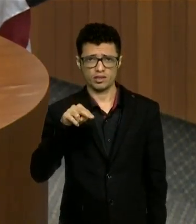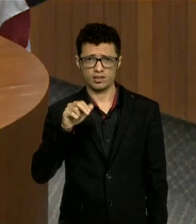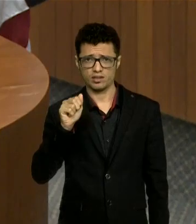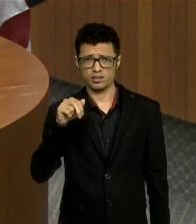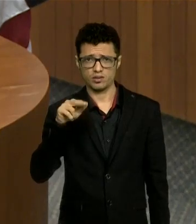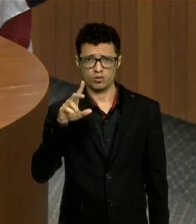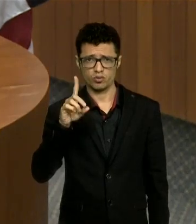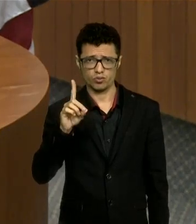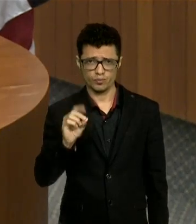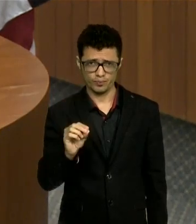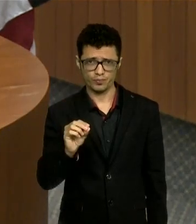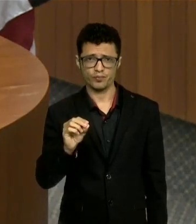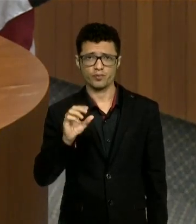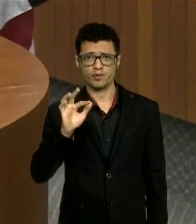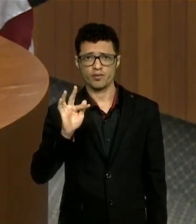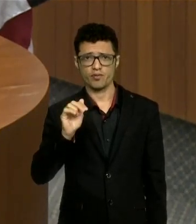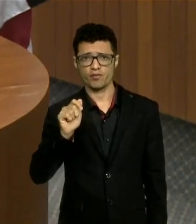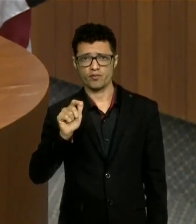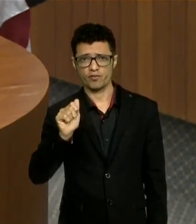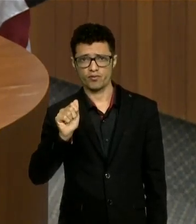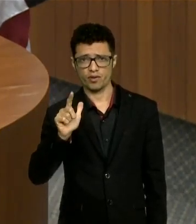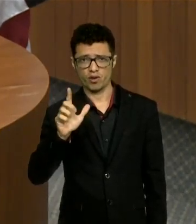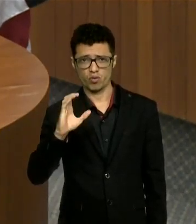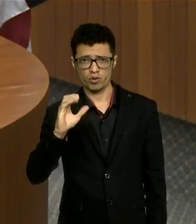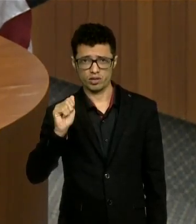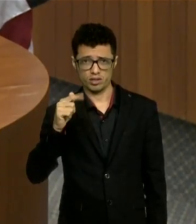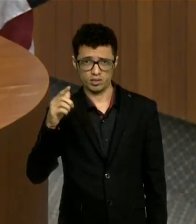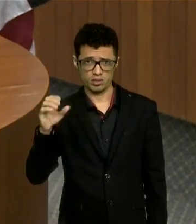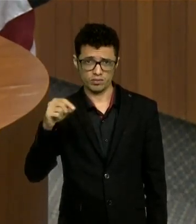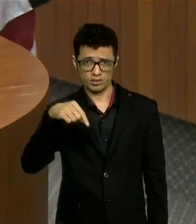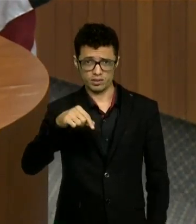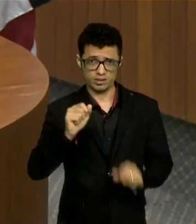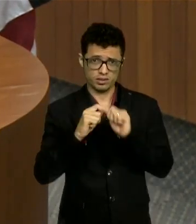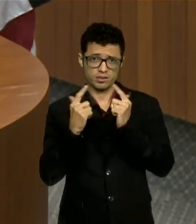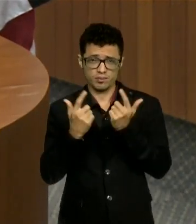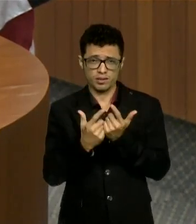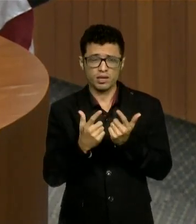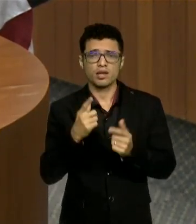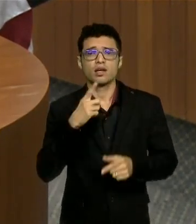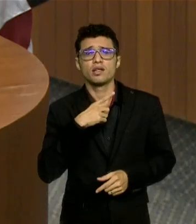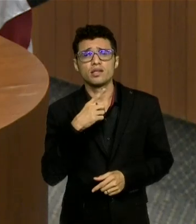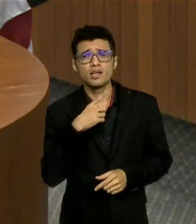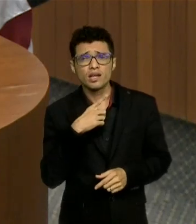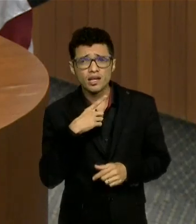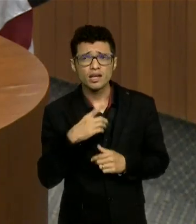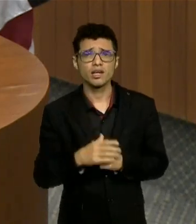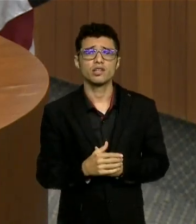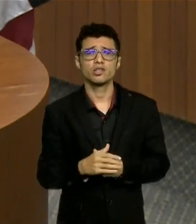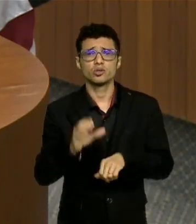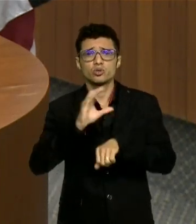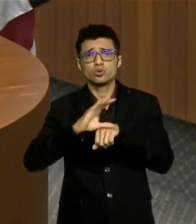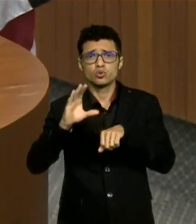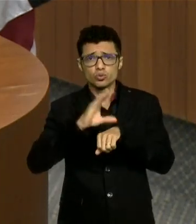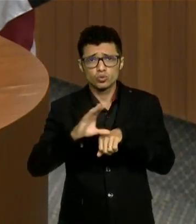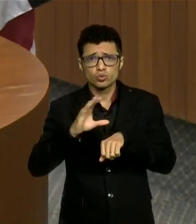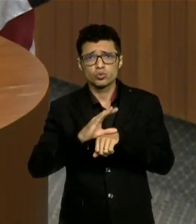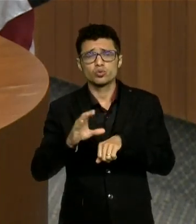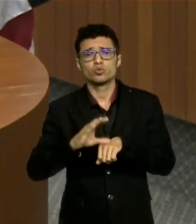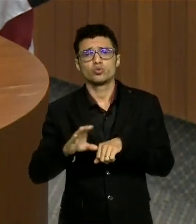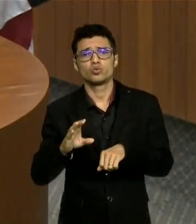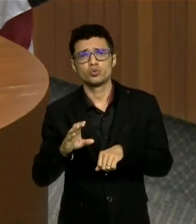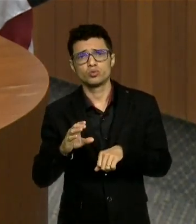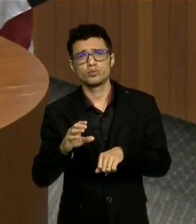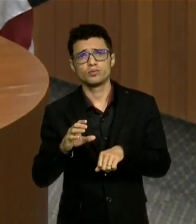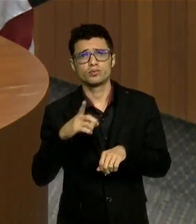regulares da Polícia Militar, o CAIS, o curso de formação de sargentos e o curso de formação de cabos. Estamos aqui com alguns